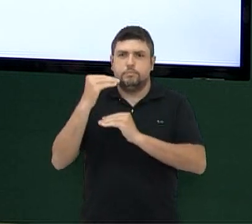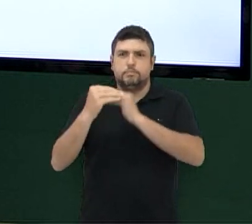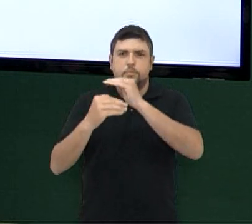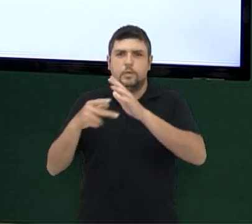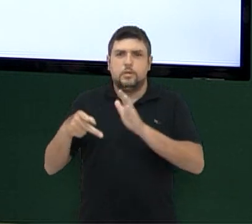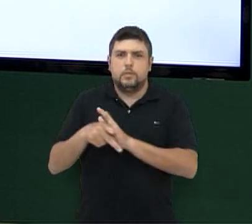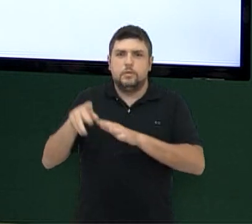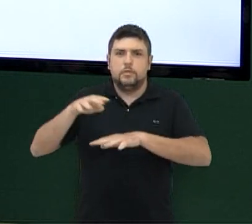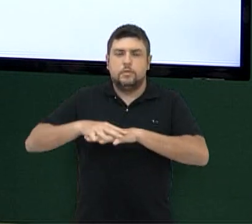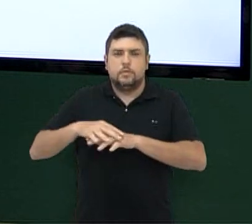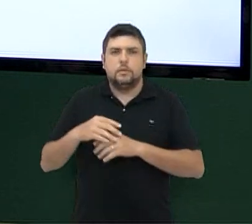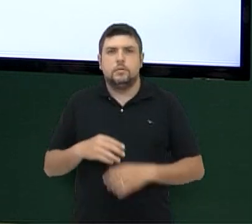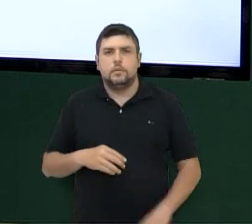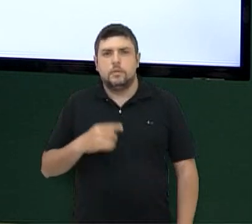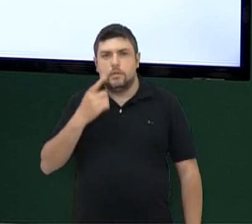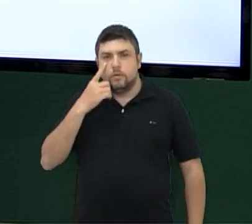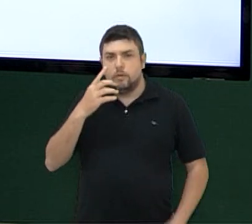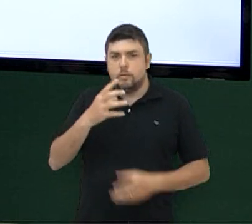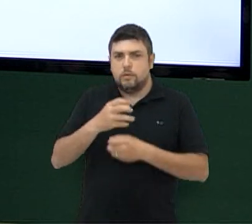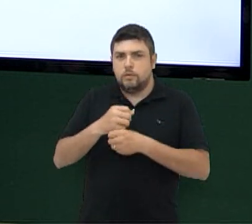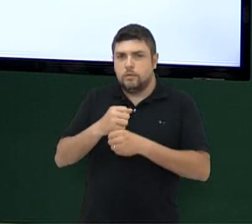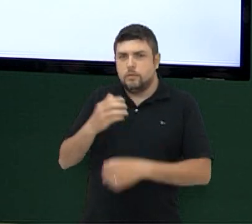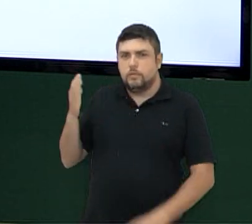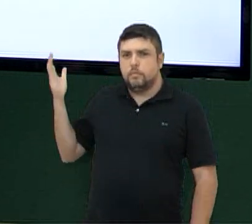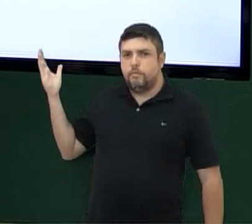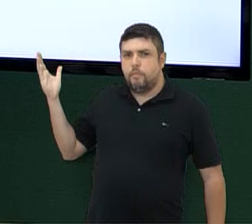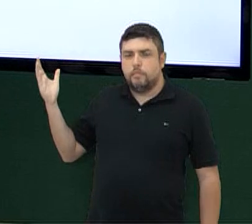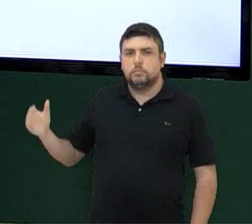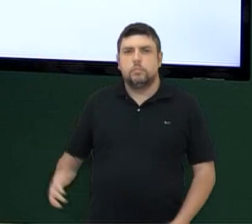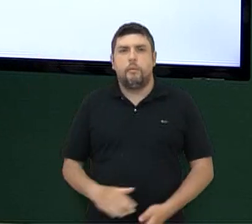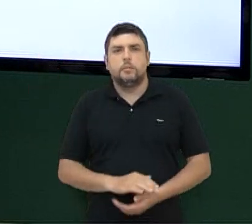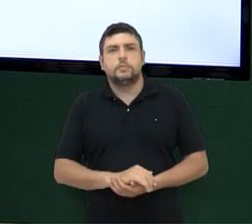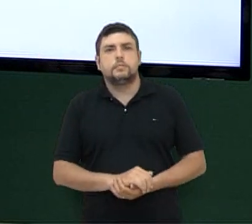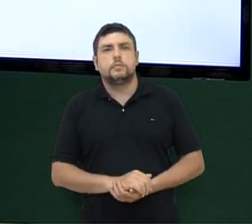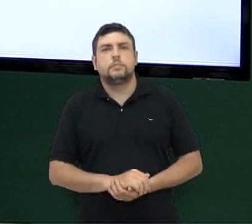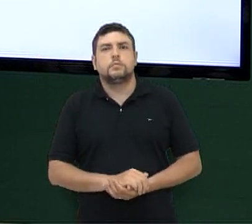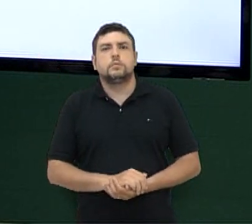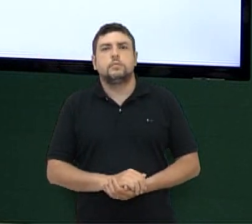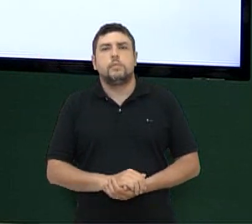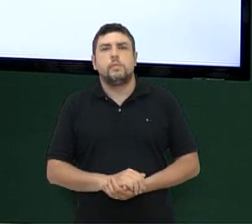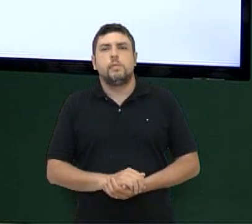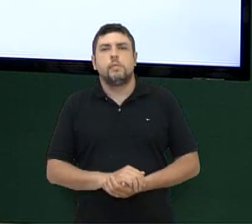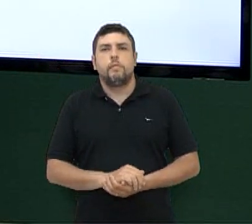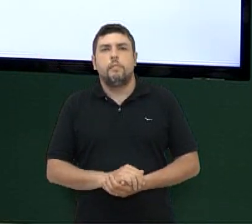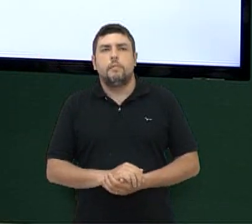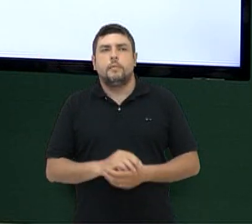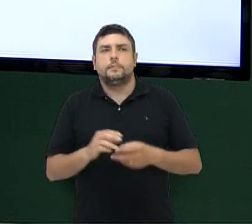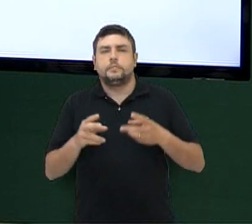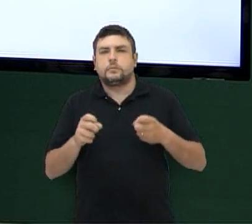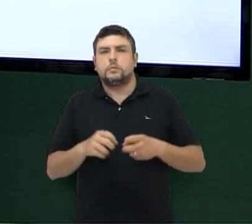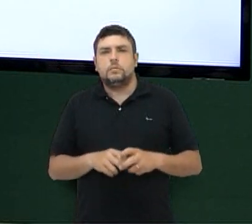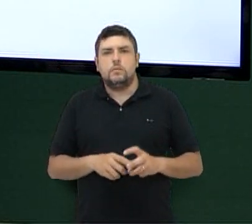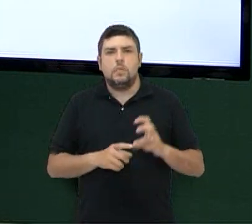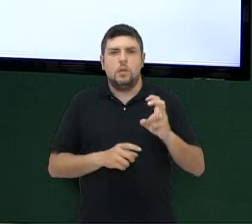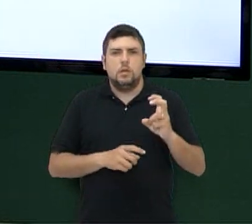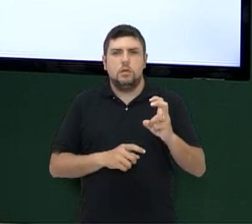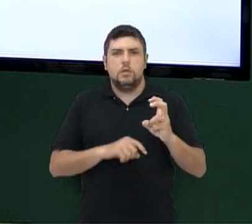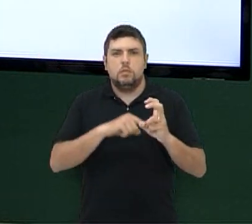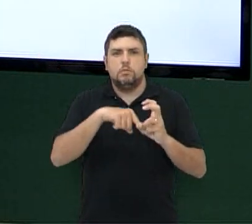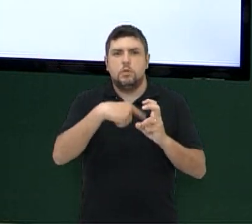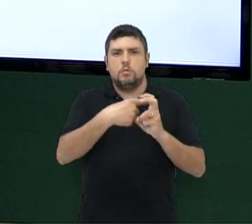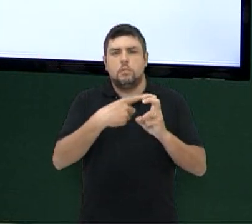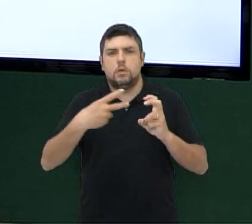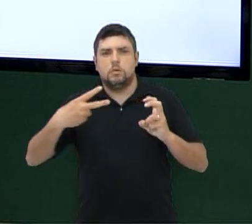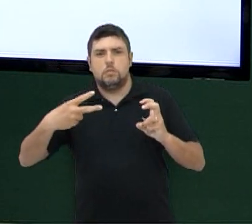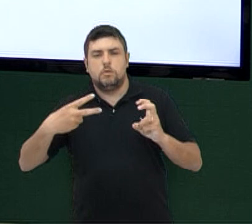2, 5. 5 mais 2, 7. 7 mais 2, 9. E assim por diante. Ou seja, a cada um segundo, ele ganha 2 metros